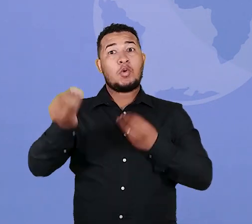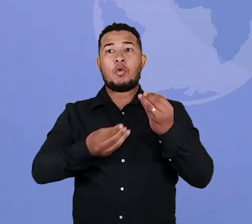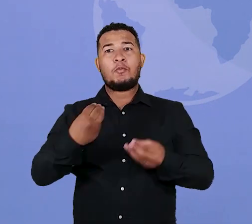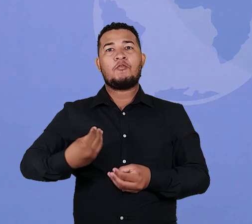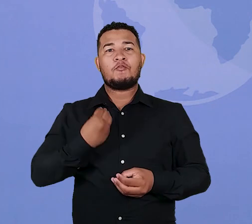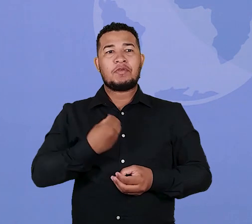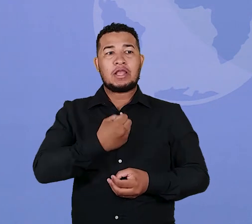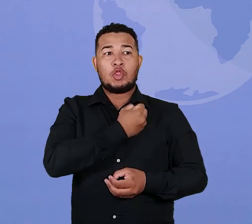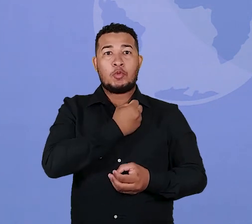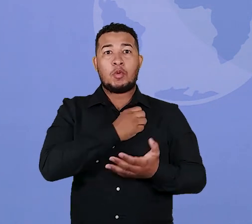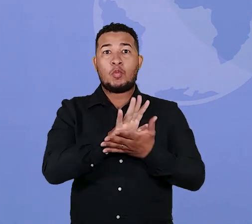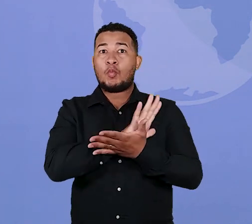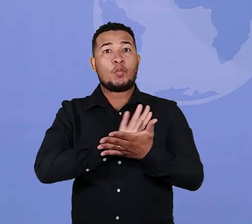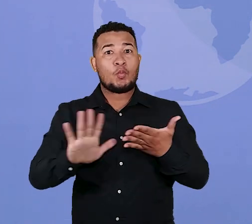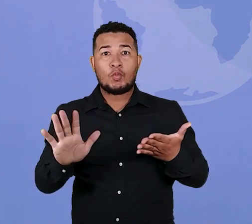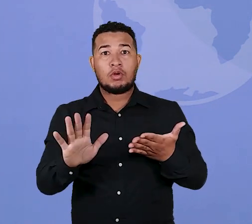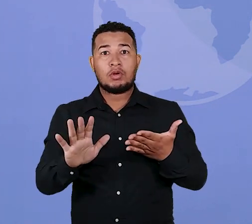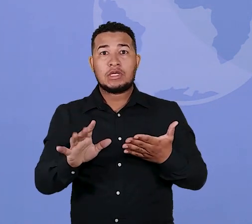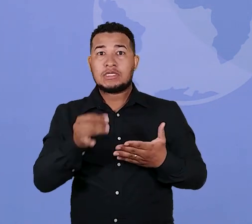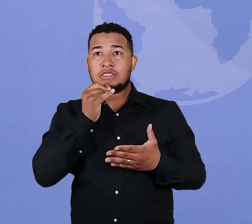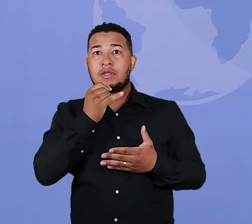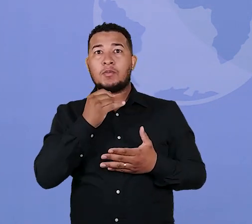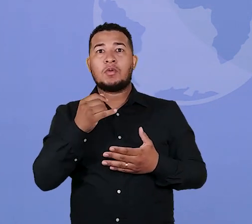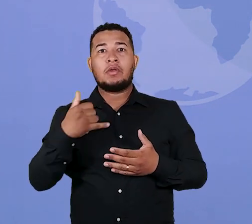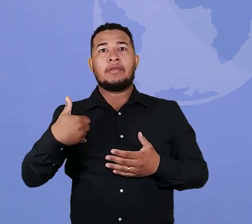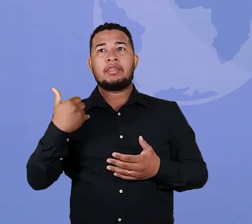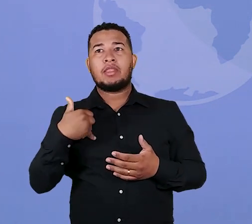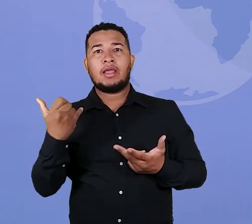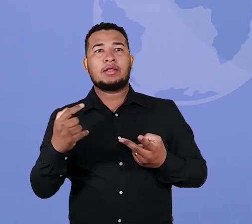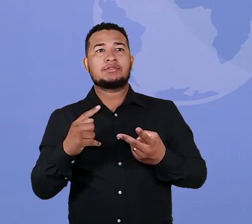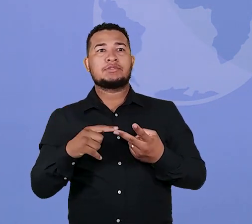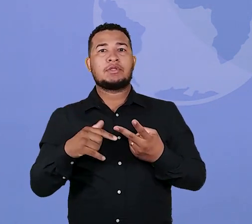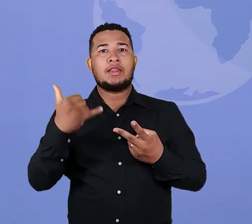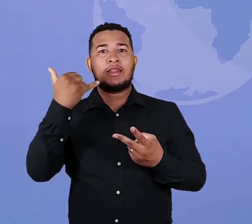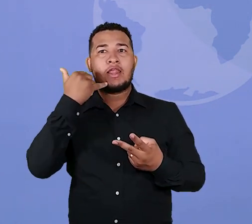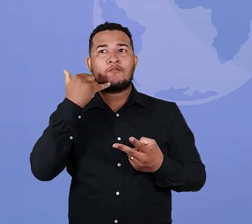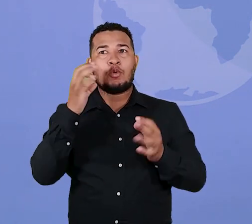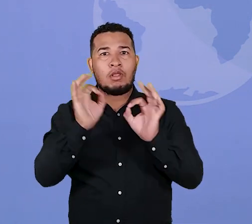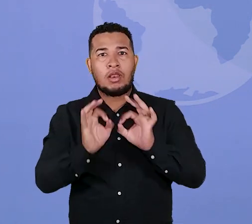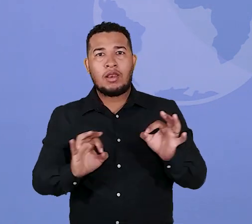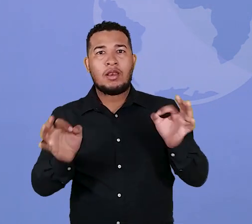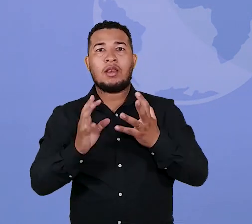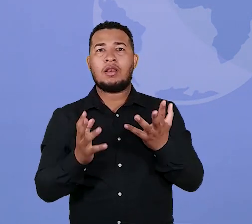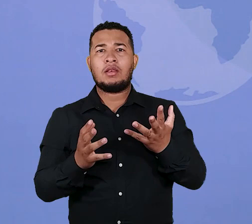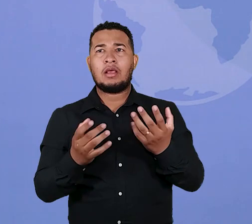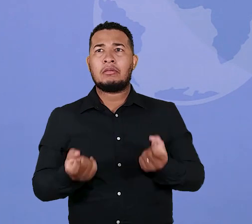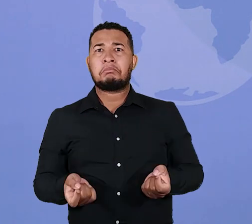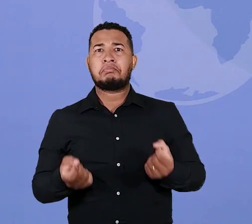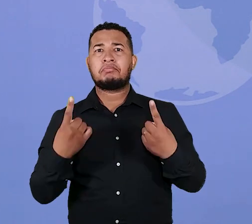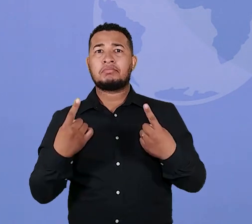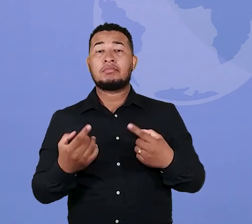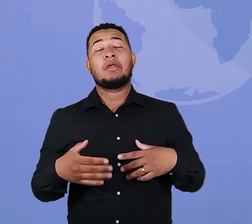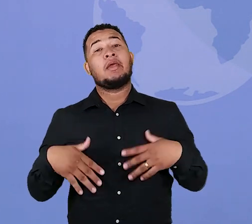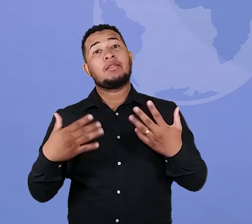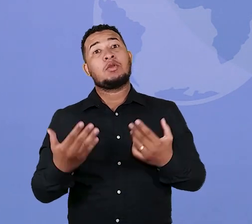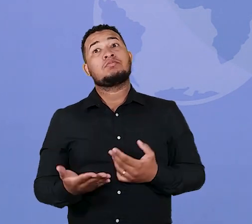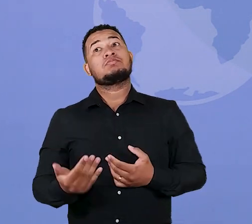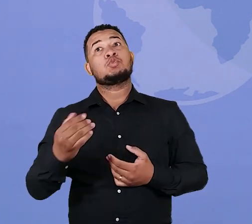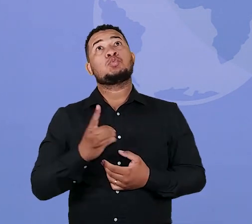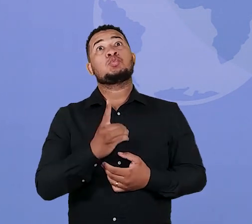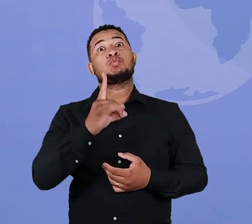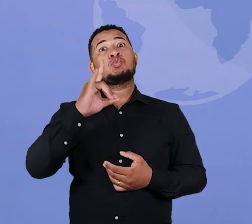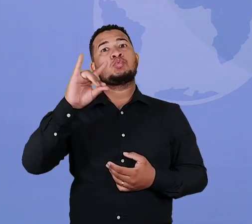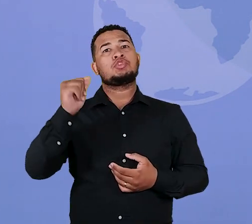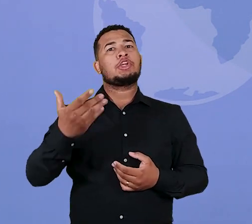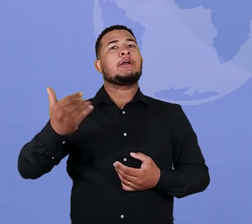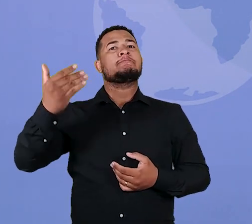número? Idade, número de telefone, nem pensar? Pois é, um dia